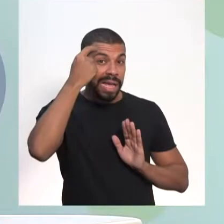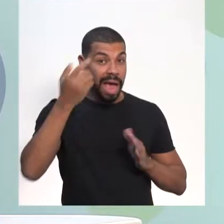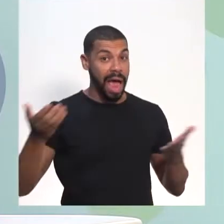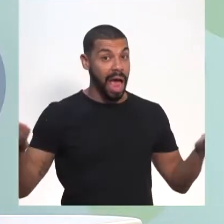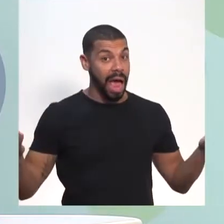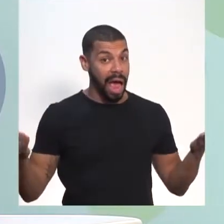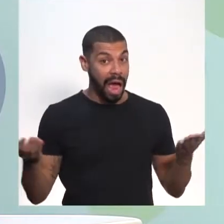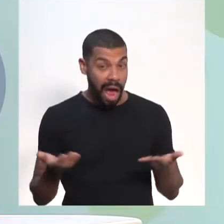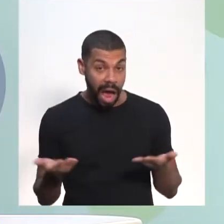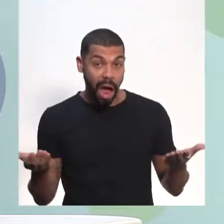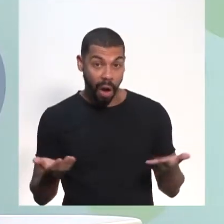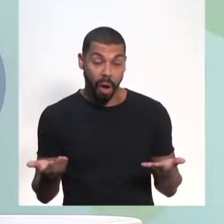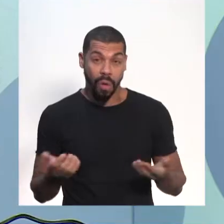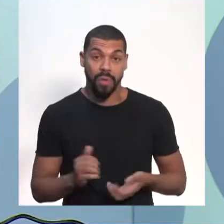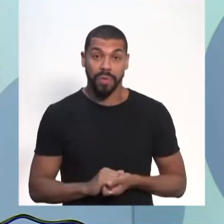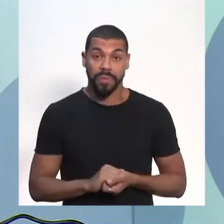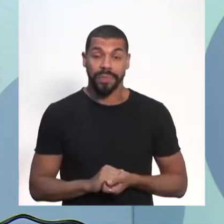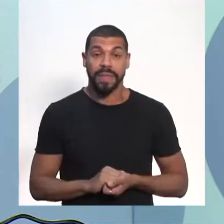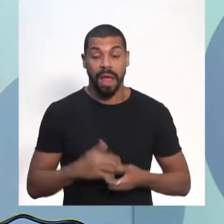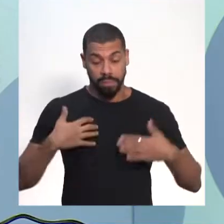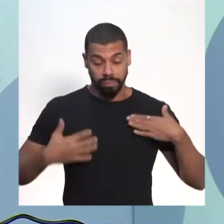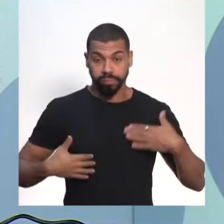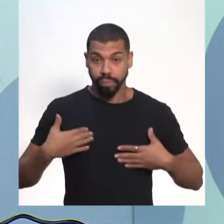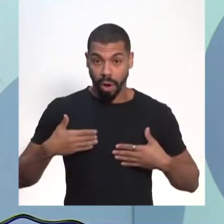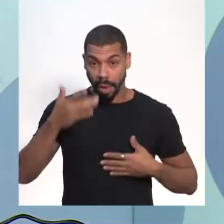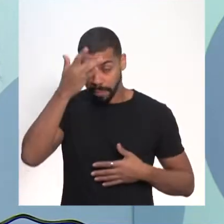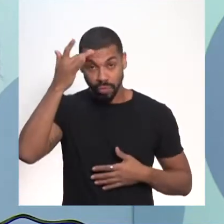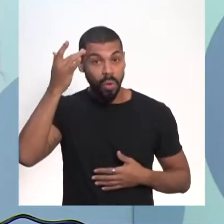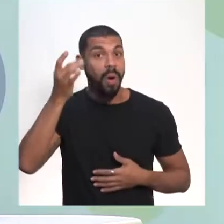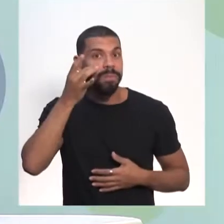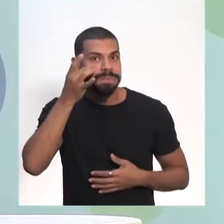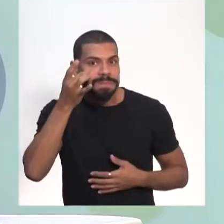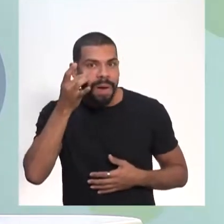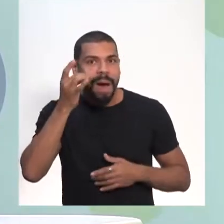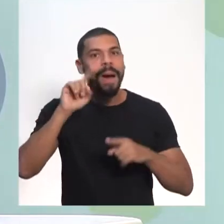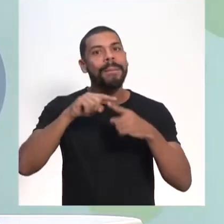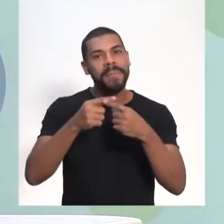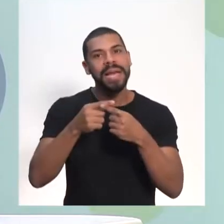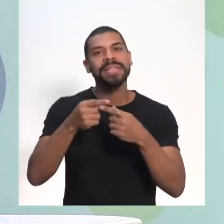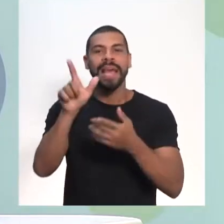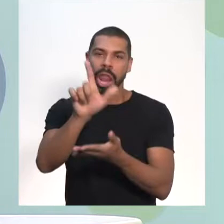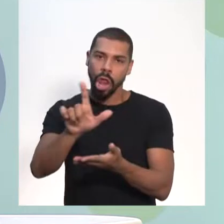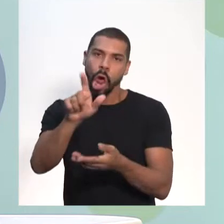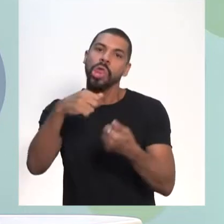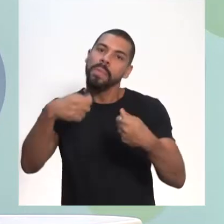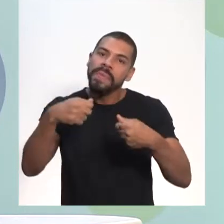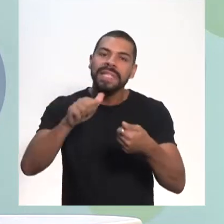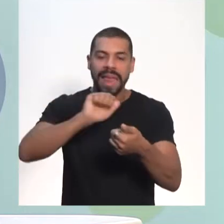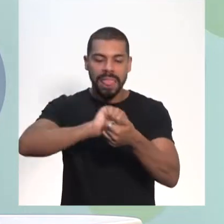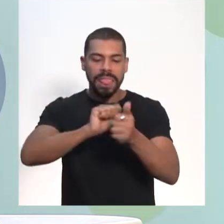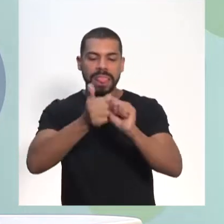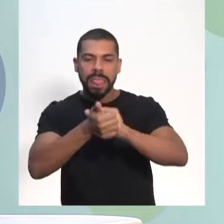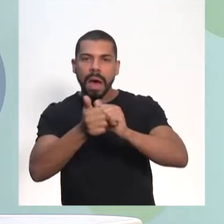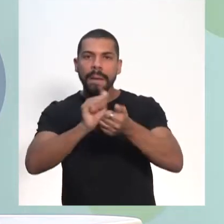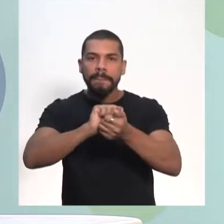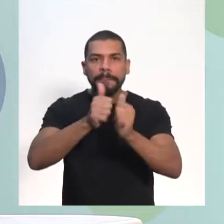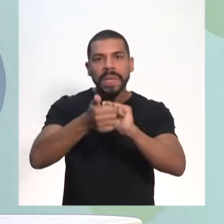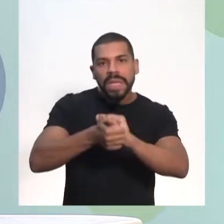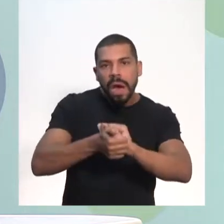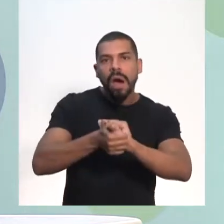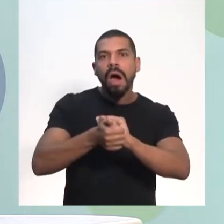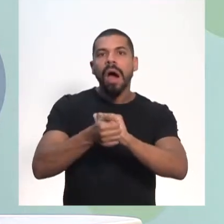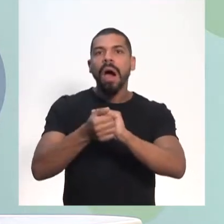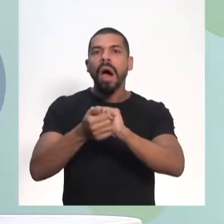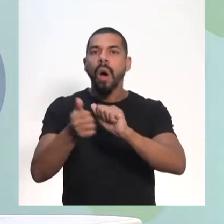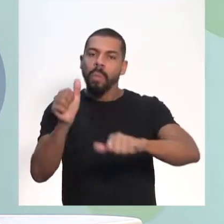momento presencial físico. Então, é claro que existe a necessidade de que seja realizada